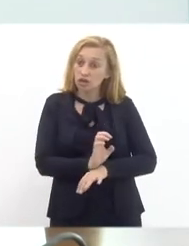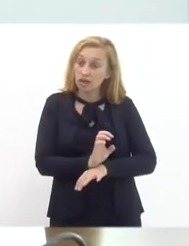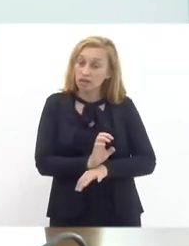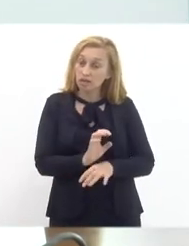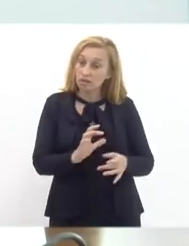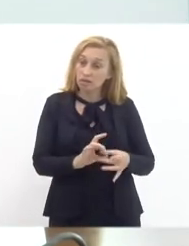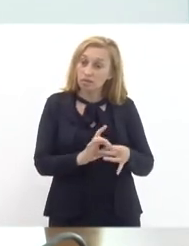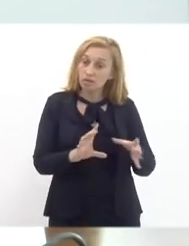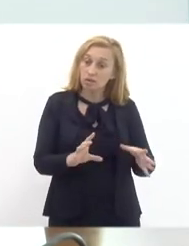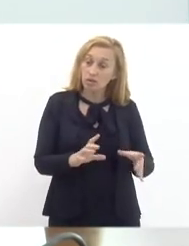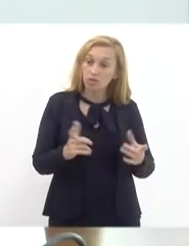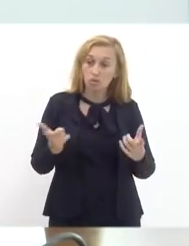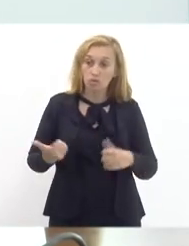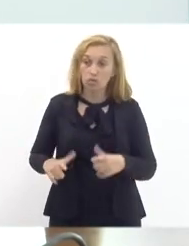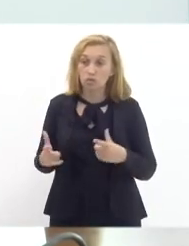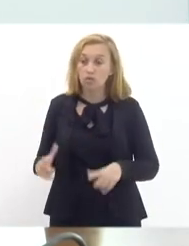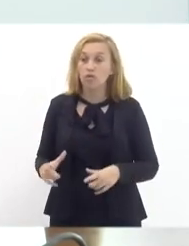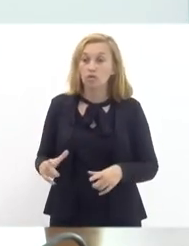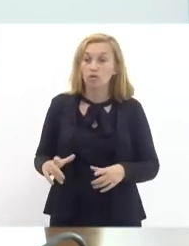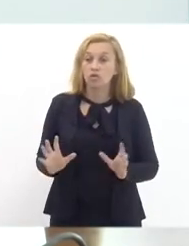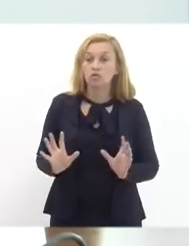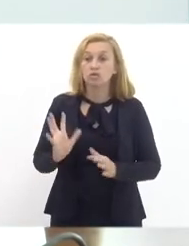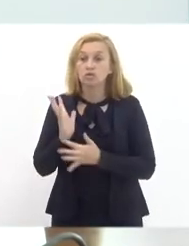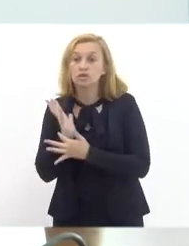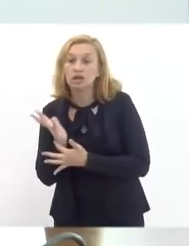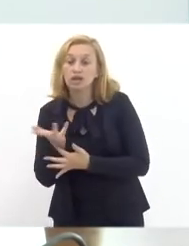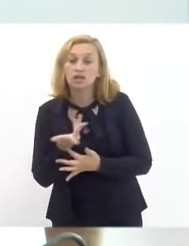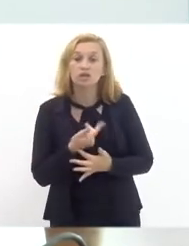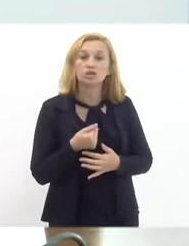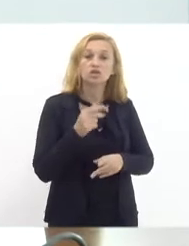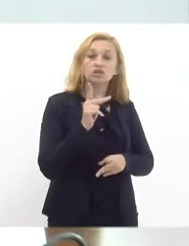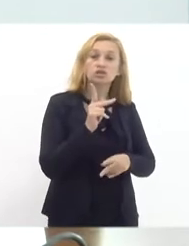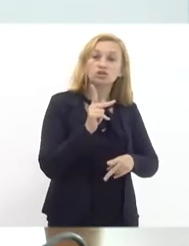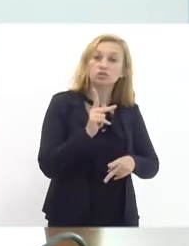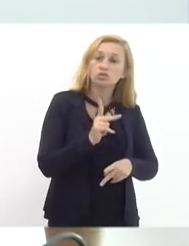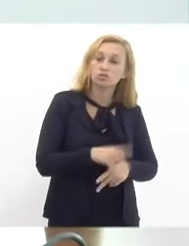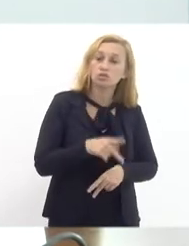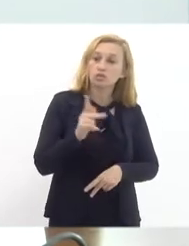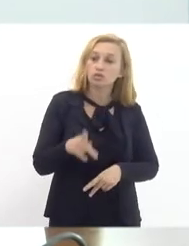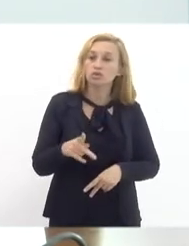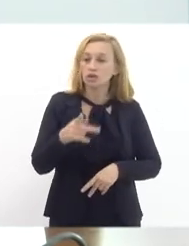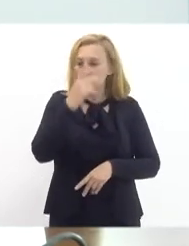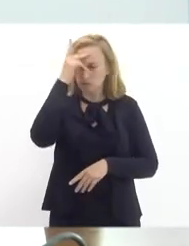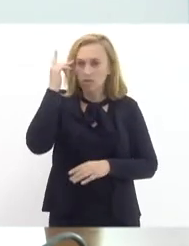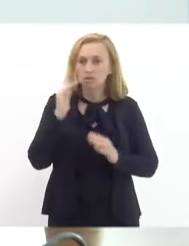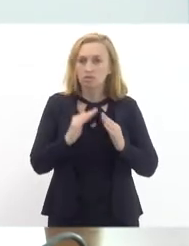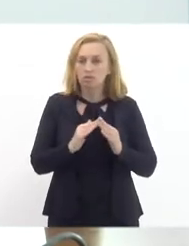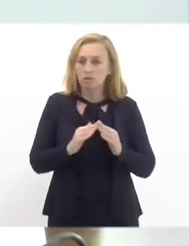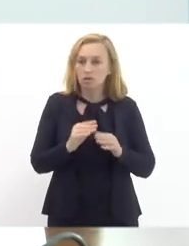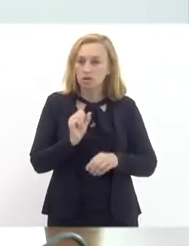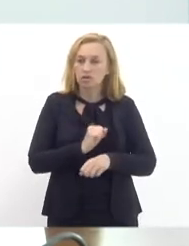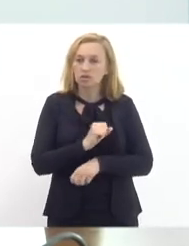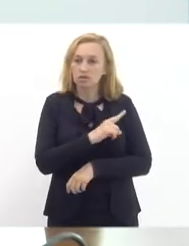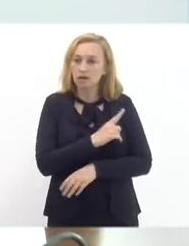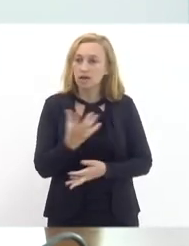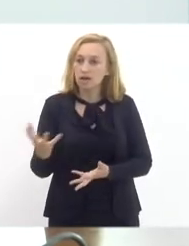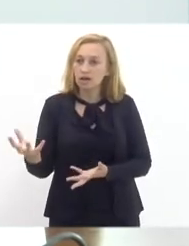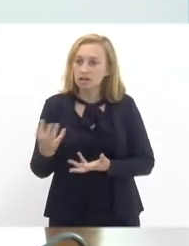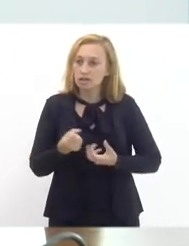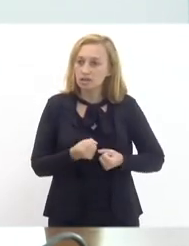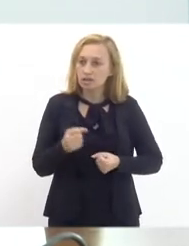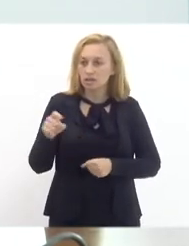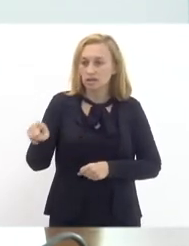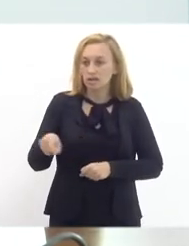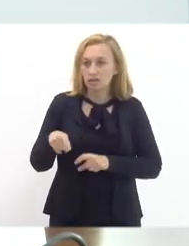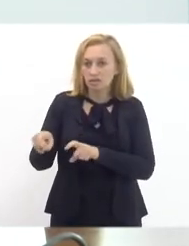espaço, os coletivos, os artistas, professores e moradores de São Gonçalo acolheram a Fazenda